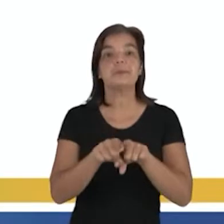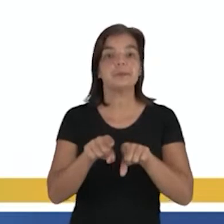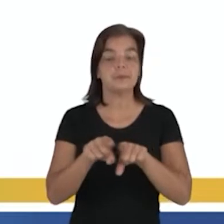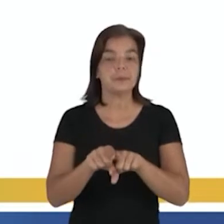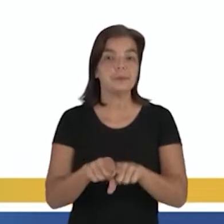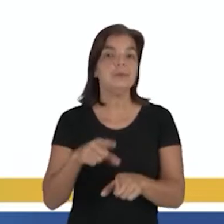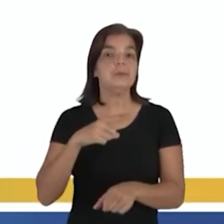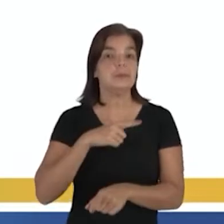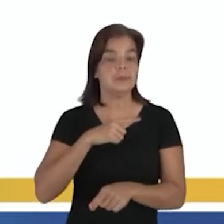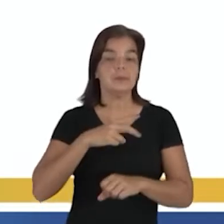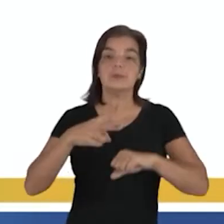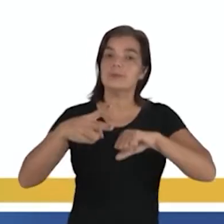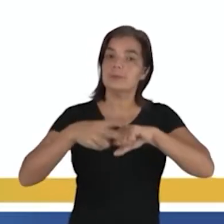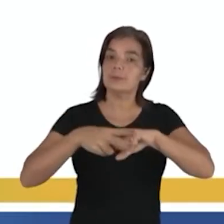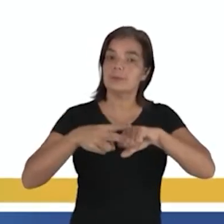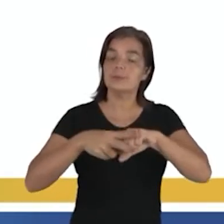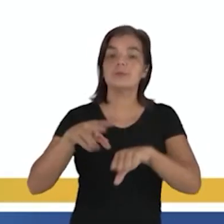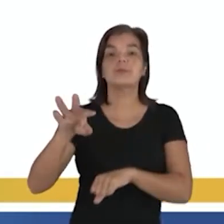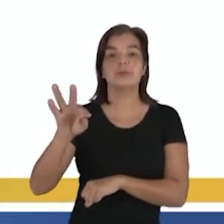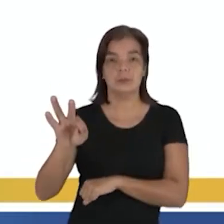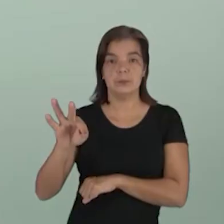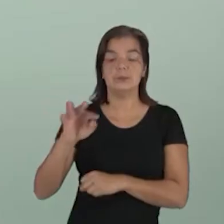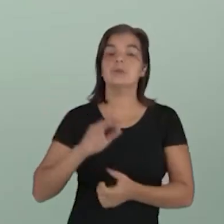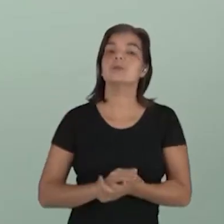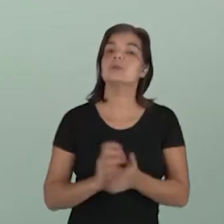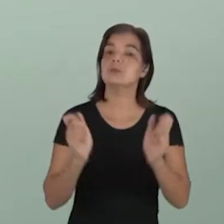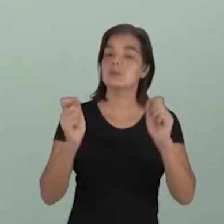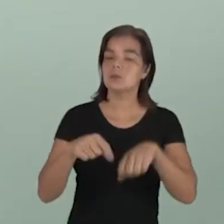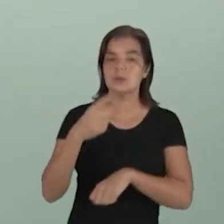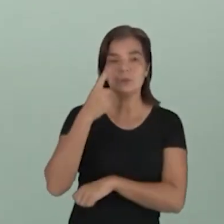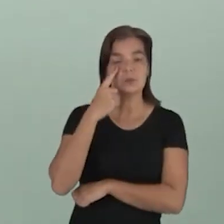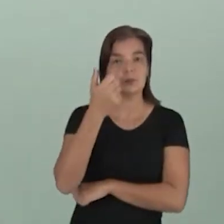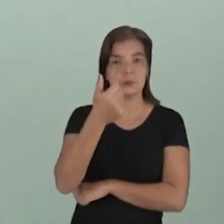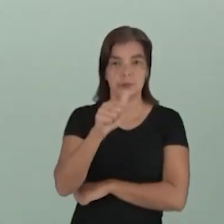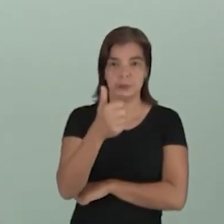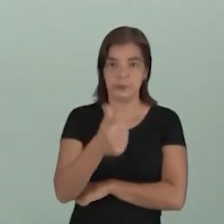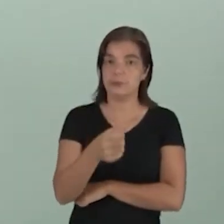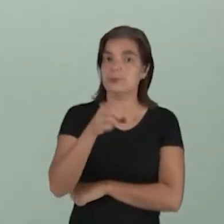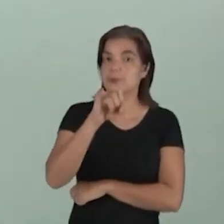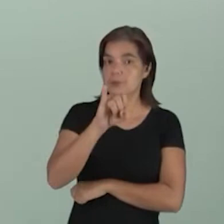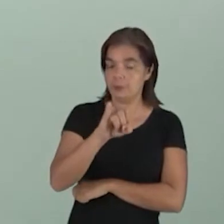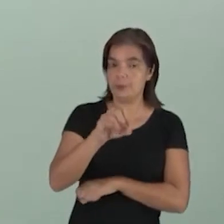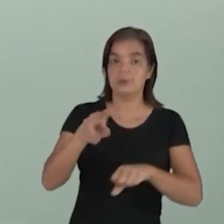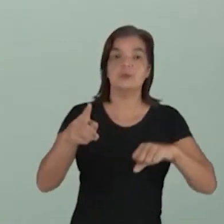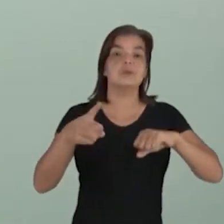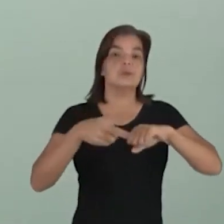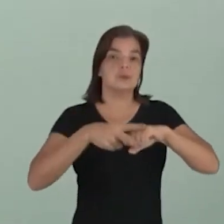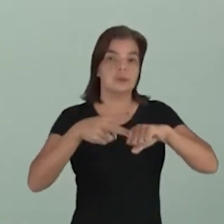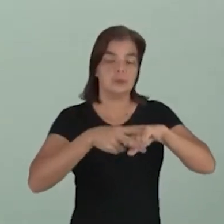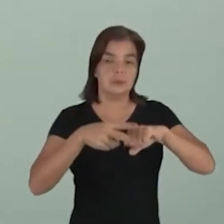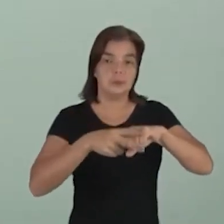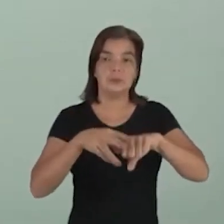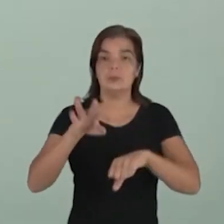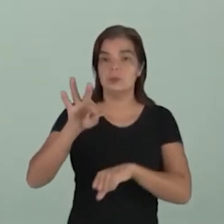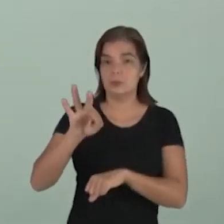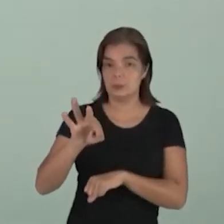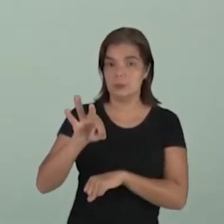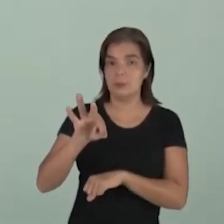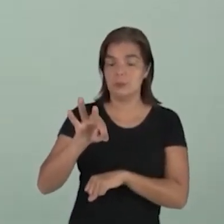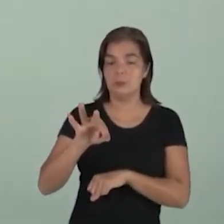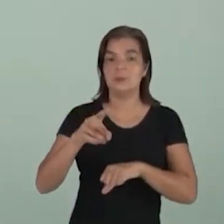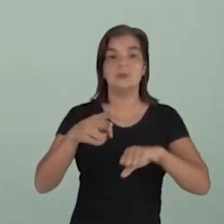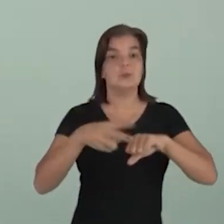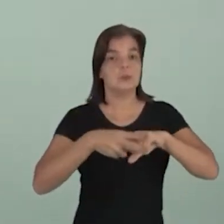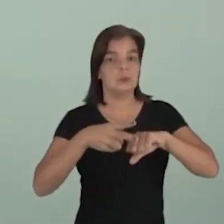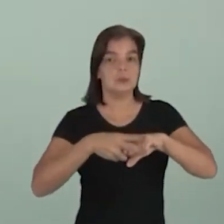nós temos transitividade verbal. Então, nós podemos analisar se ele é intransitivo ou se ele é